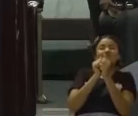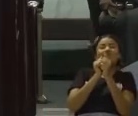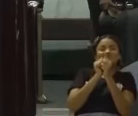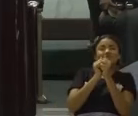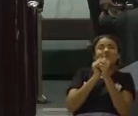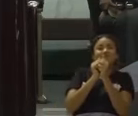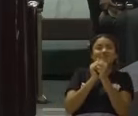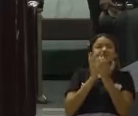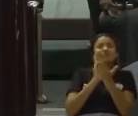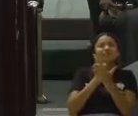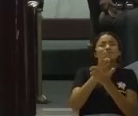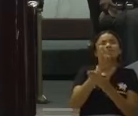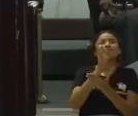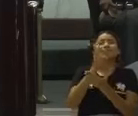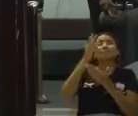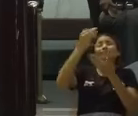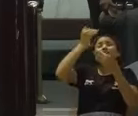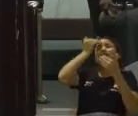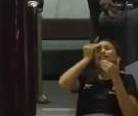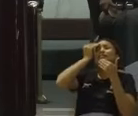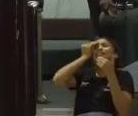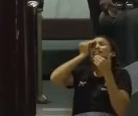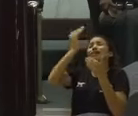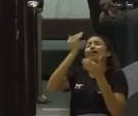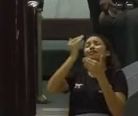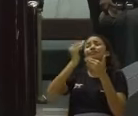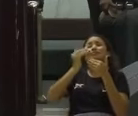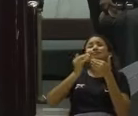É grato servir a Jesus,